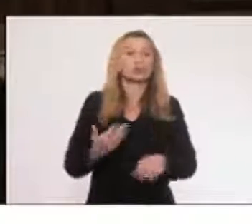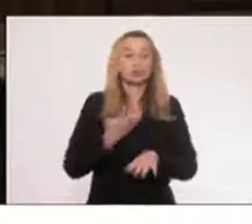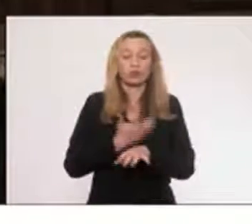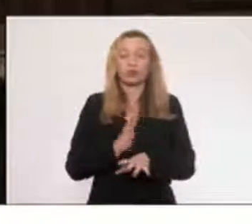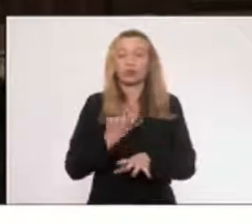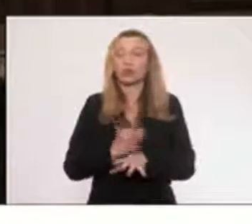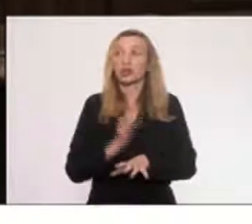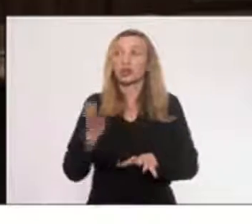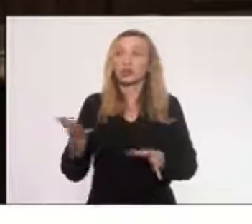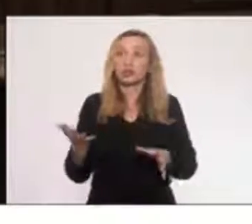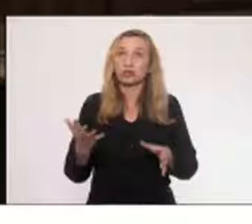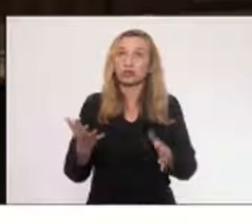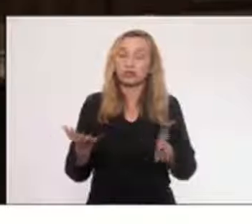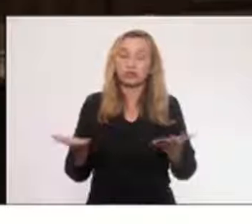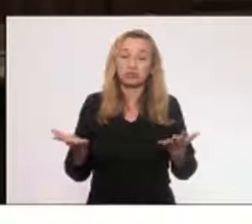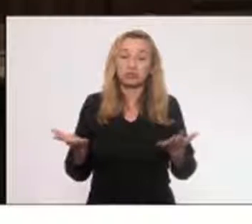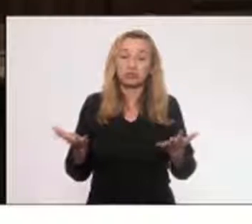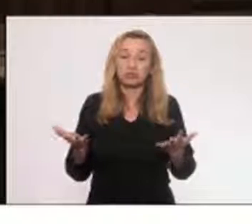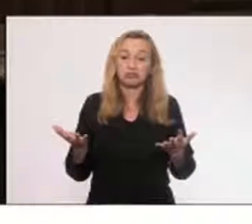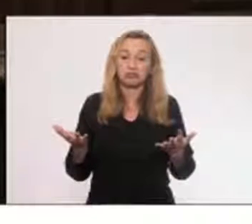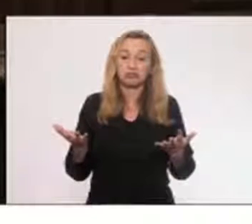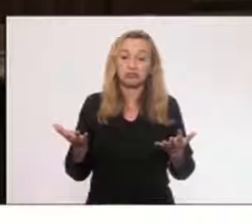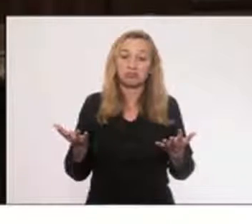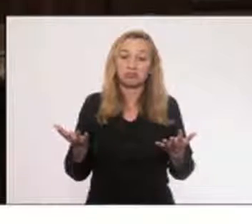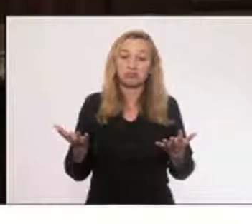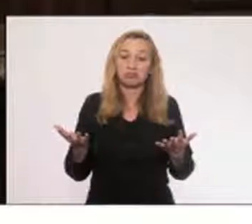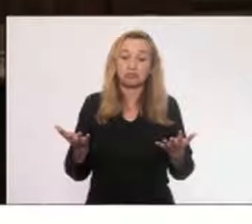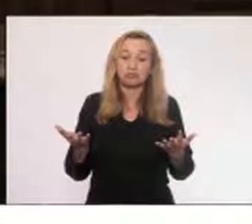prática extremamente